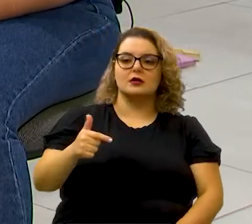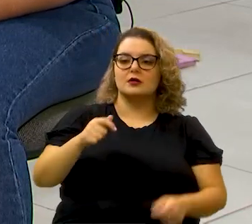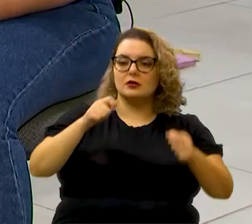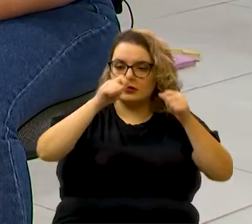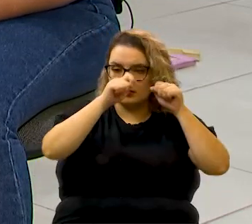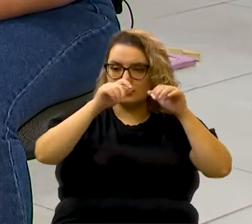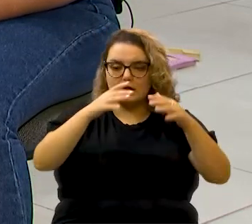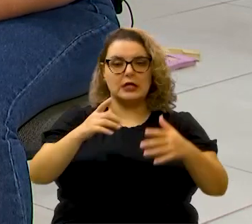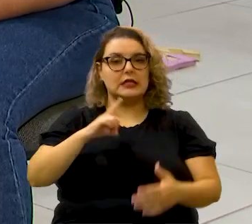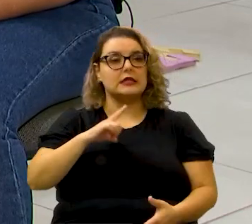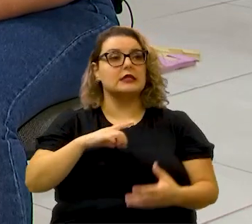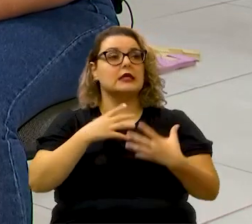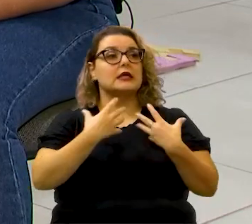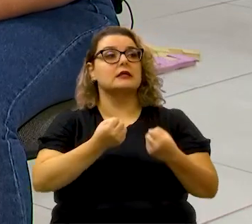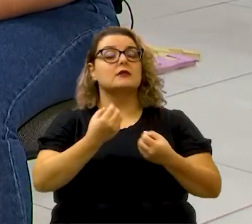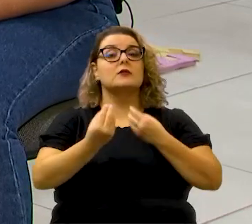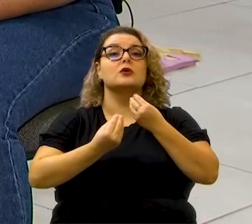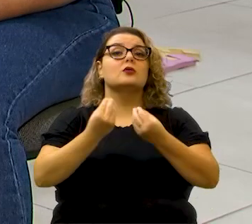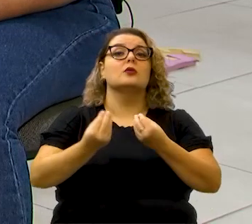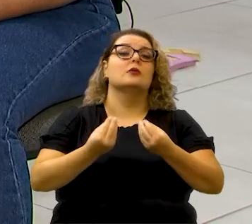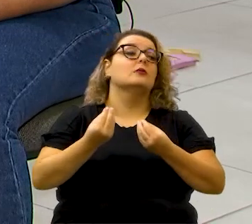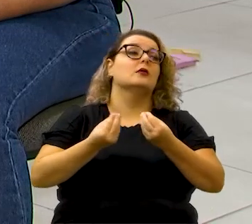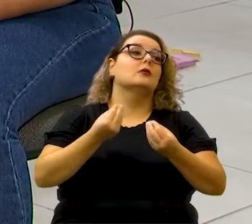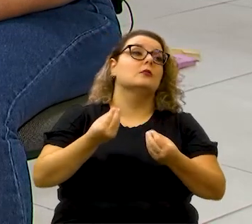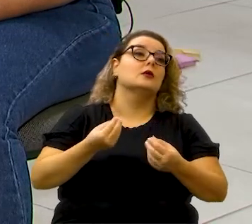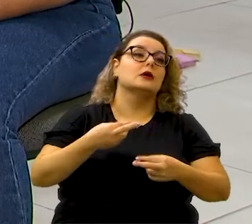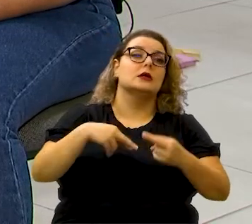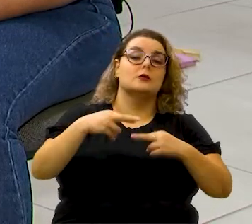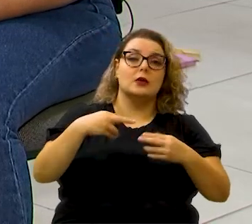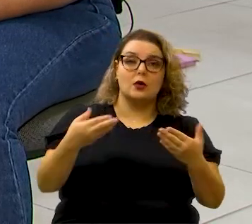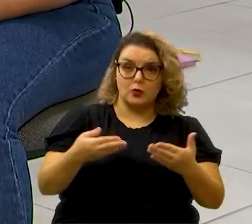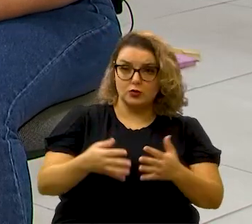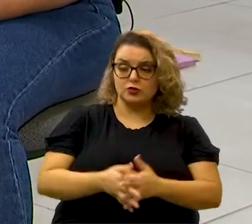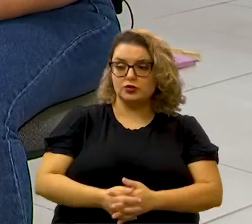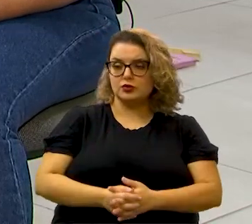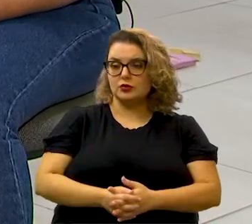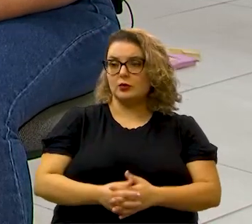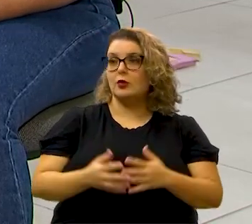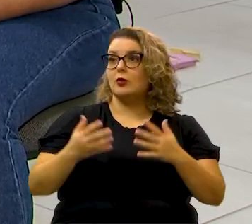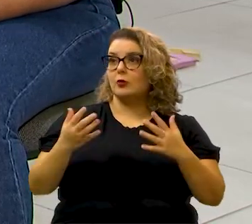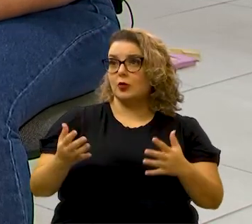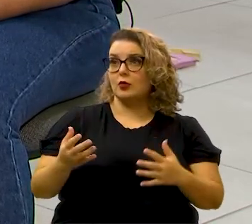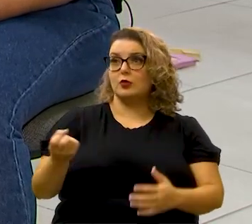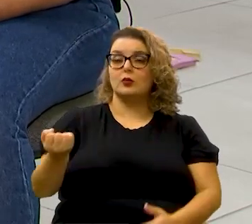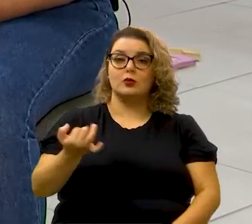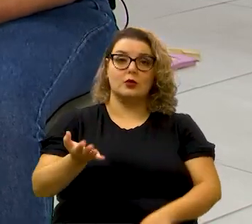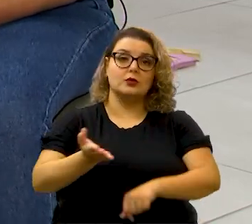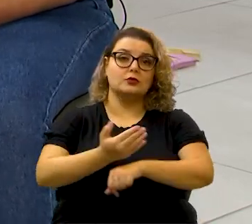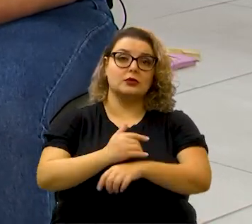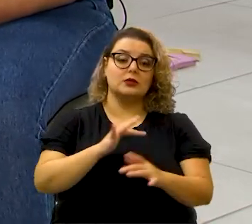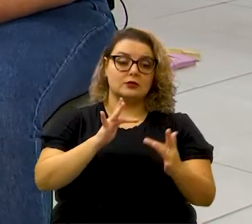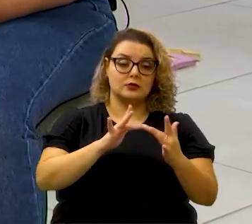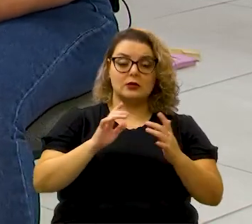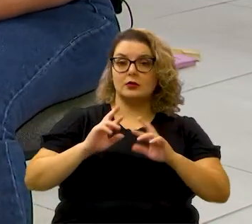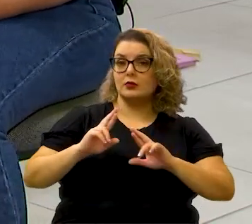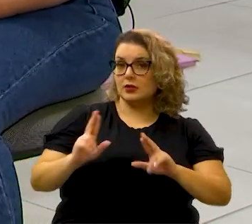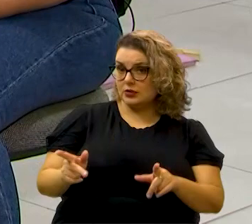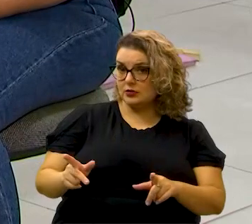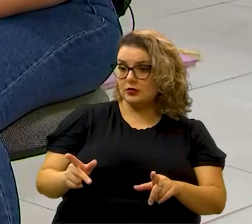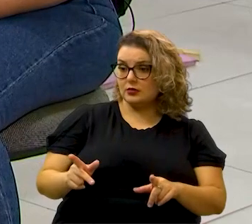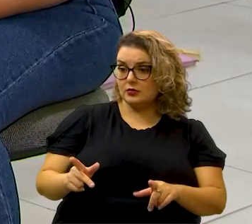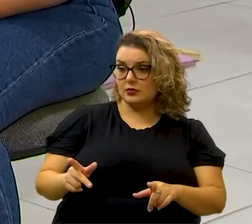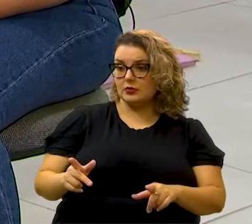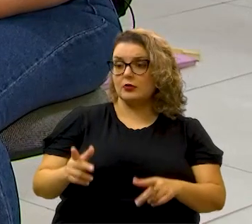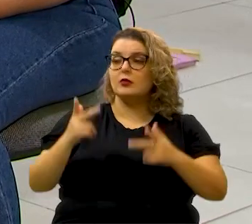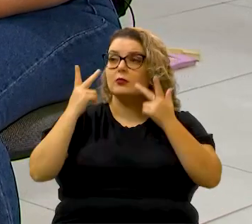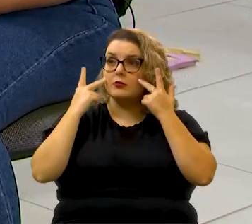as crianças que não têm, as que não têm recebido como que está essa relação hoje em dia? Bom, quanto mais cedo se tem contato com